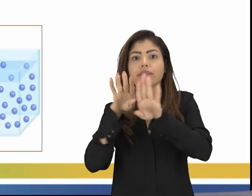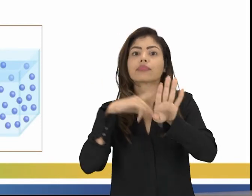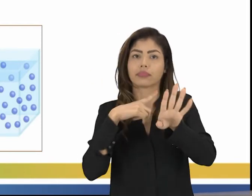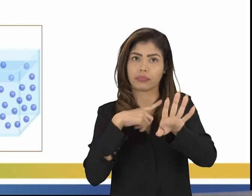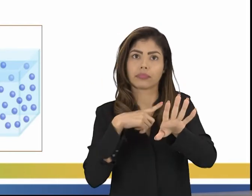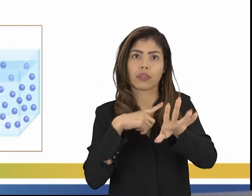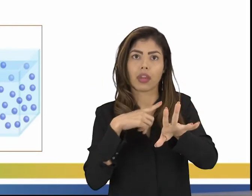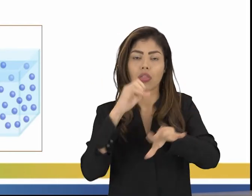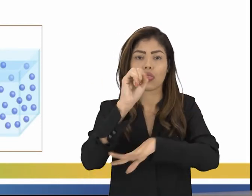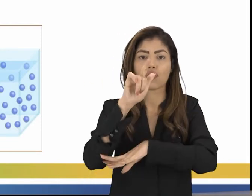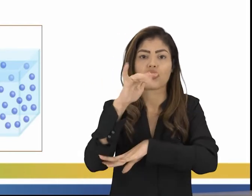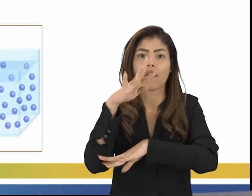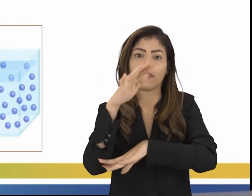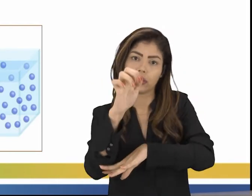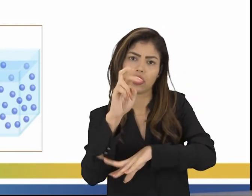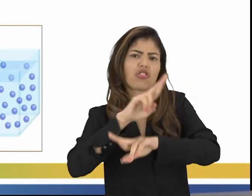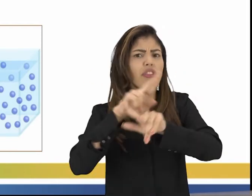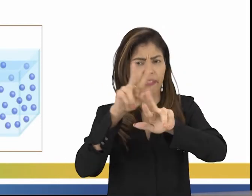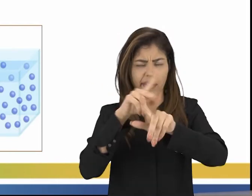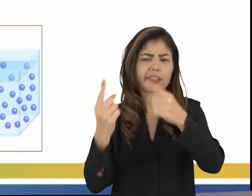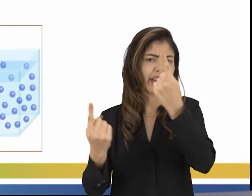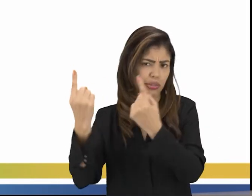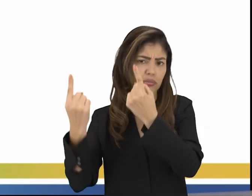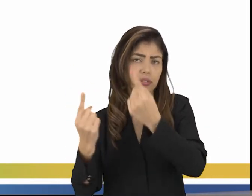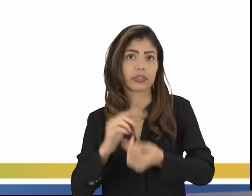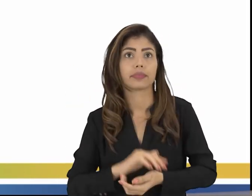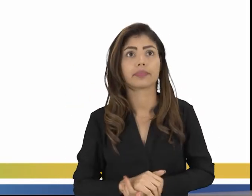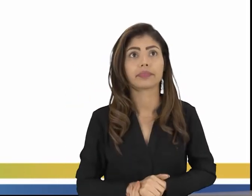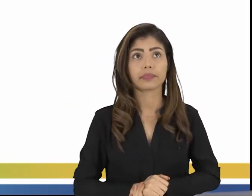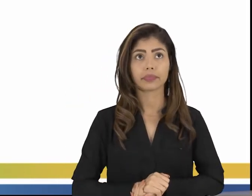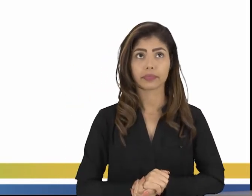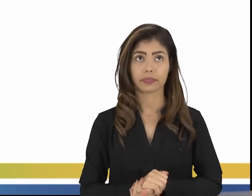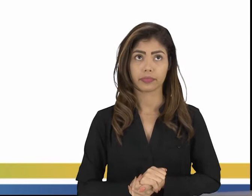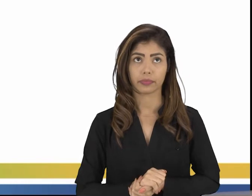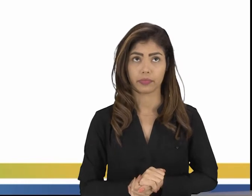à diferença de soluto nessas duas concentrações.